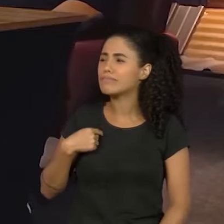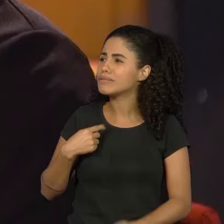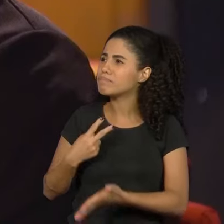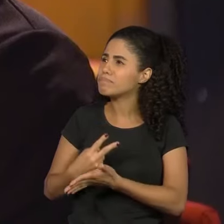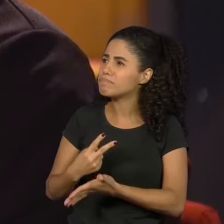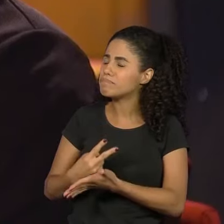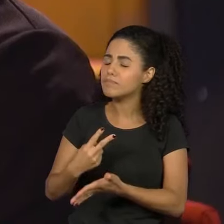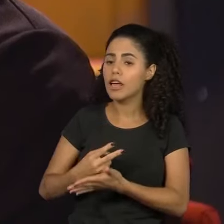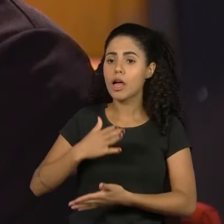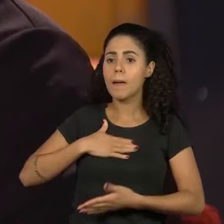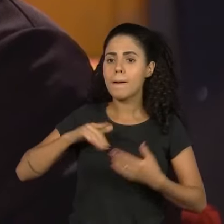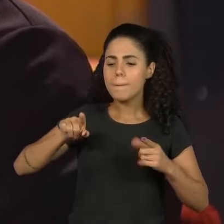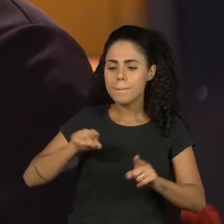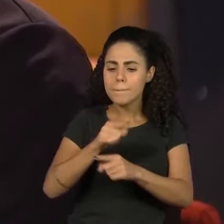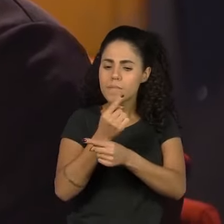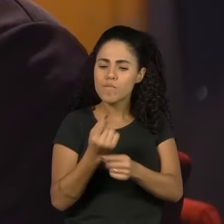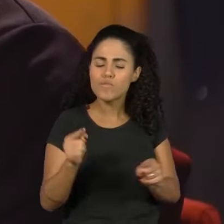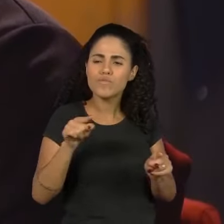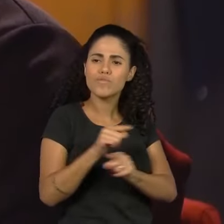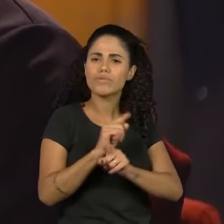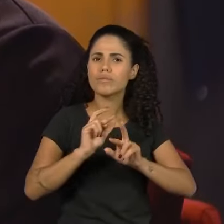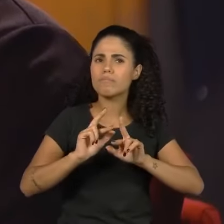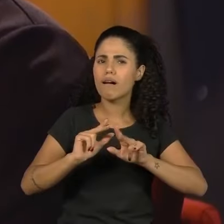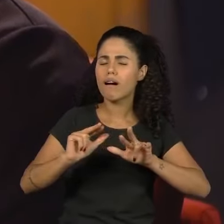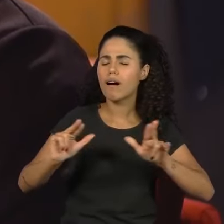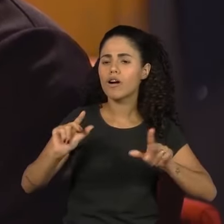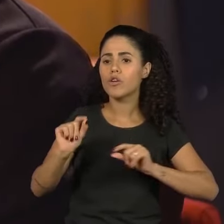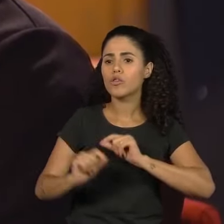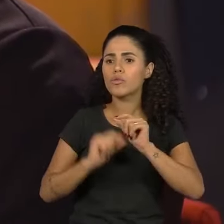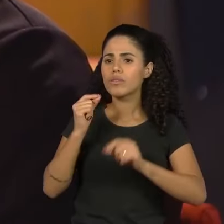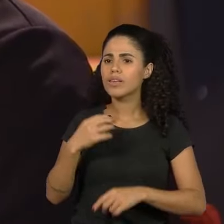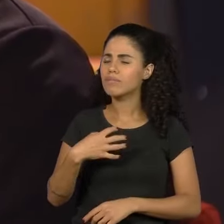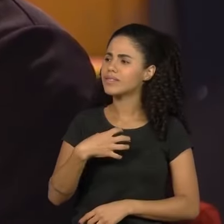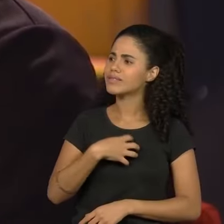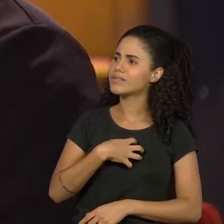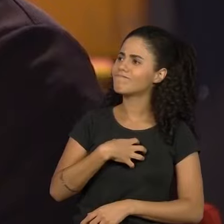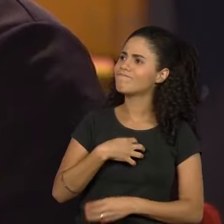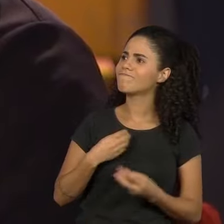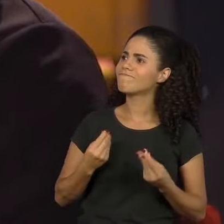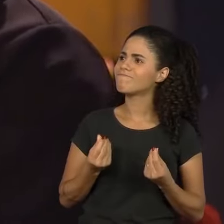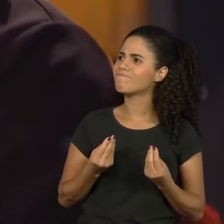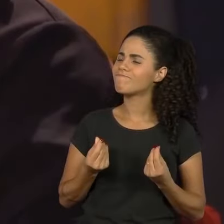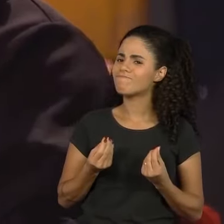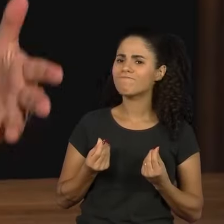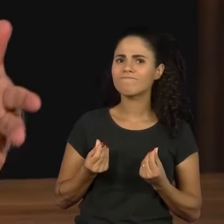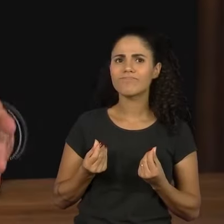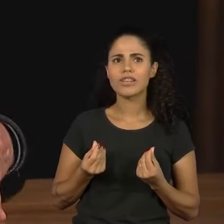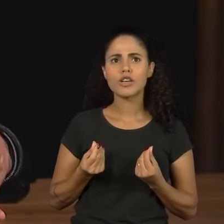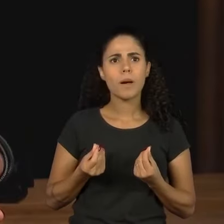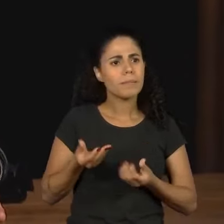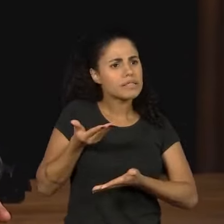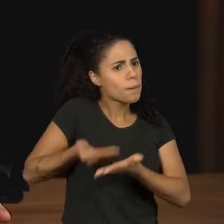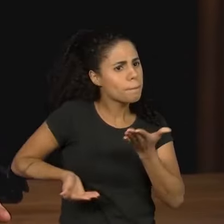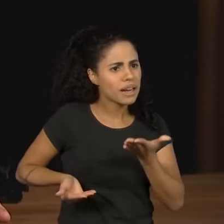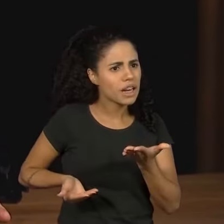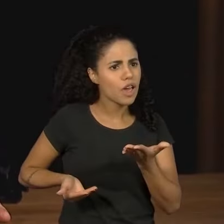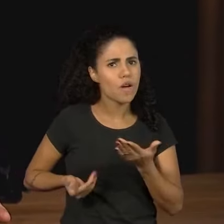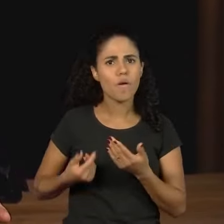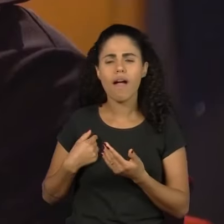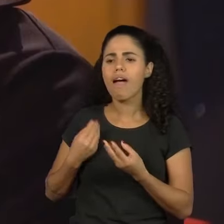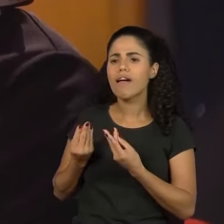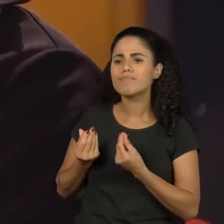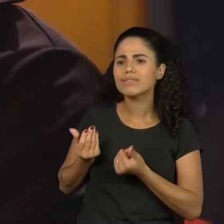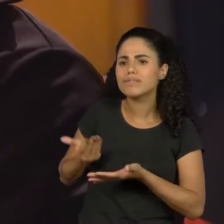minhas músicas do Planet não terem mais sentido sei só que eu faço a gente a gente faz a